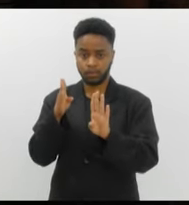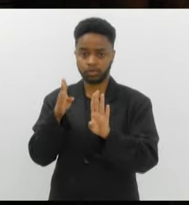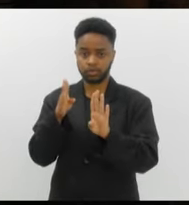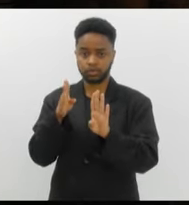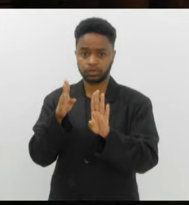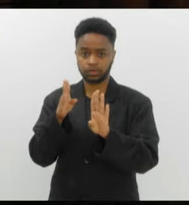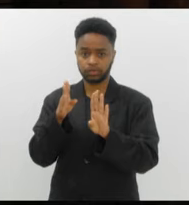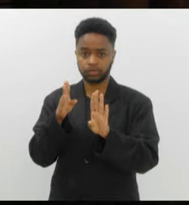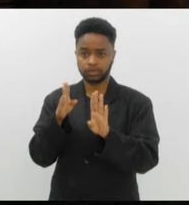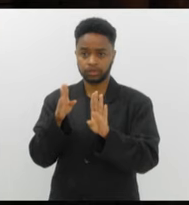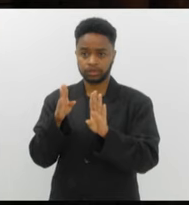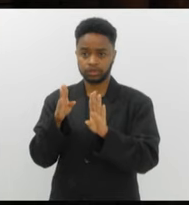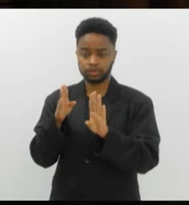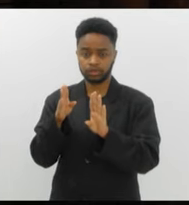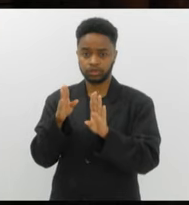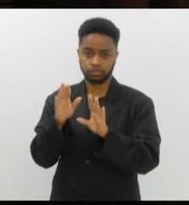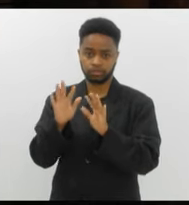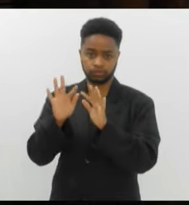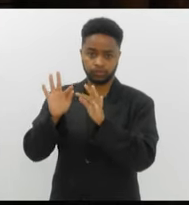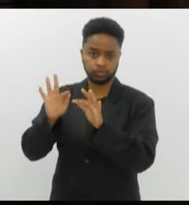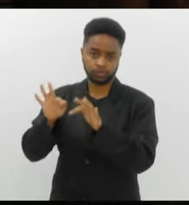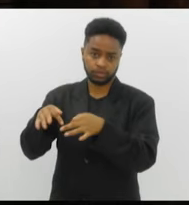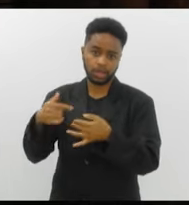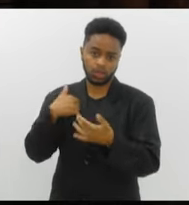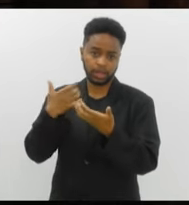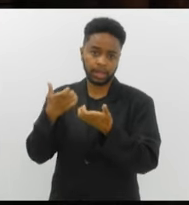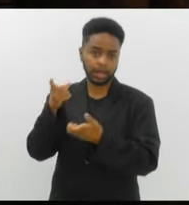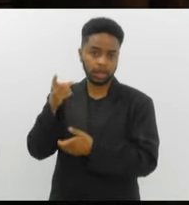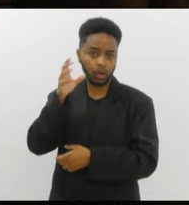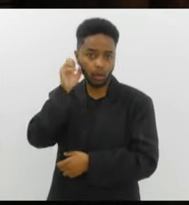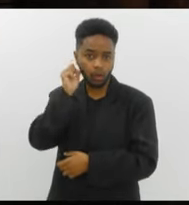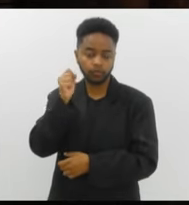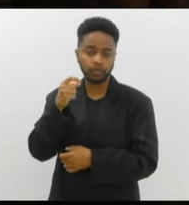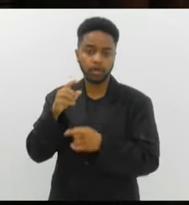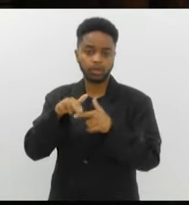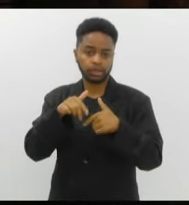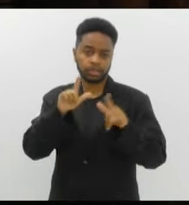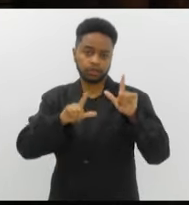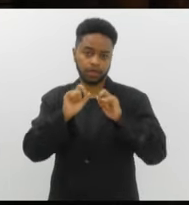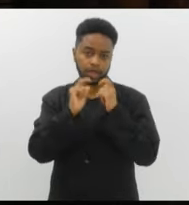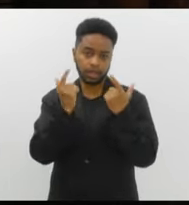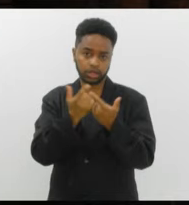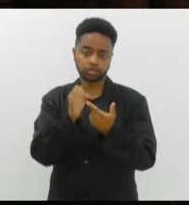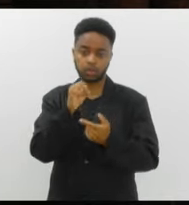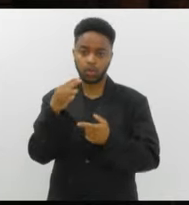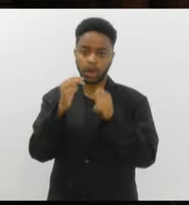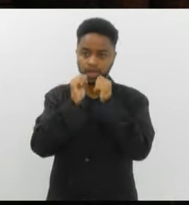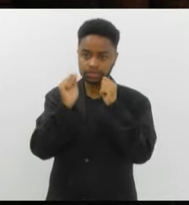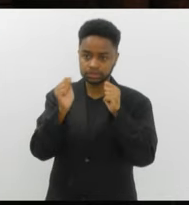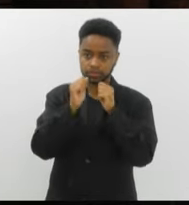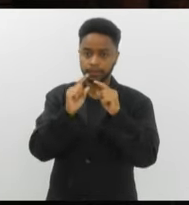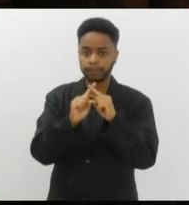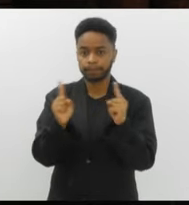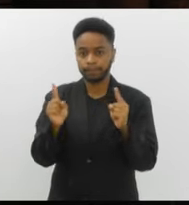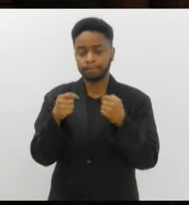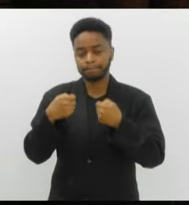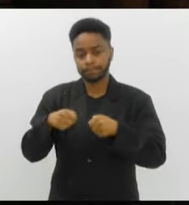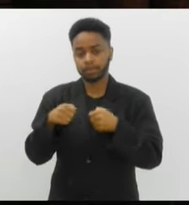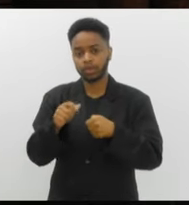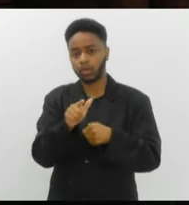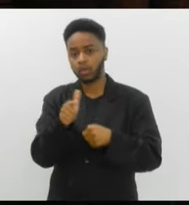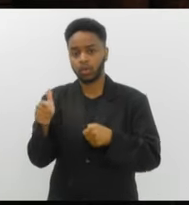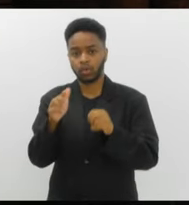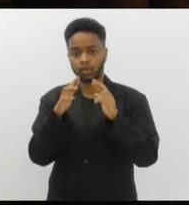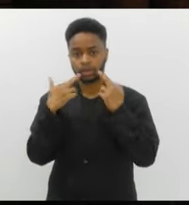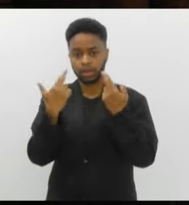quero que o deputado escute através da TV Alerj, ou do seu gabinete, da sua assessoria, e tragam, na próxima sessão, porque eu